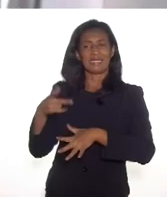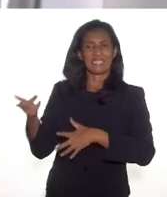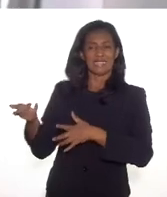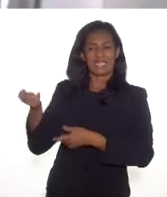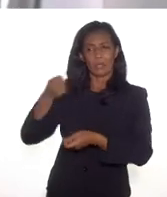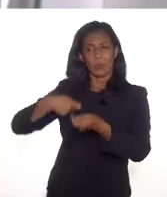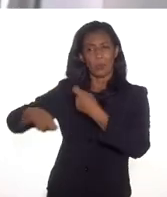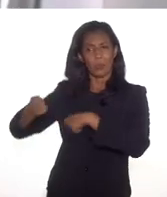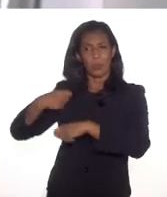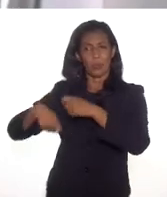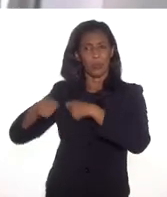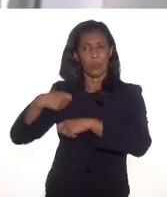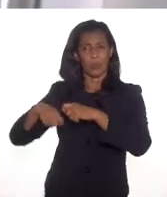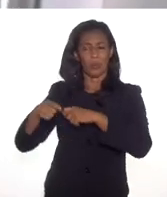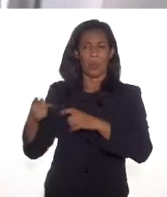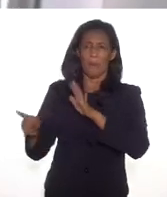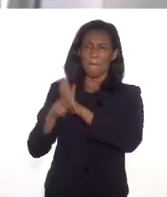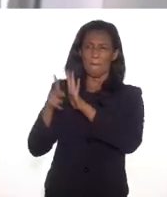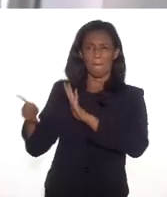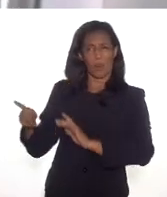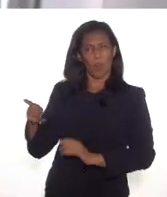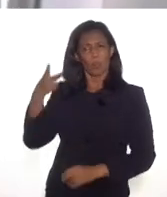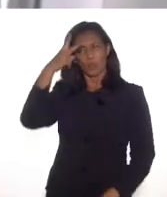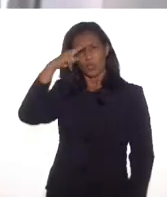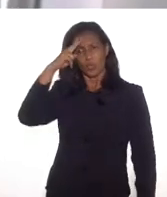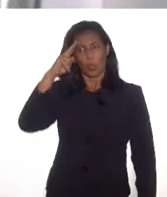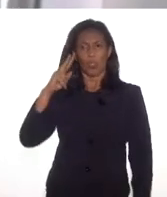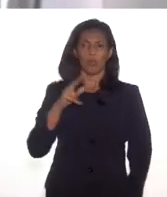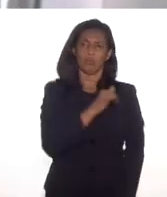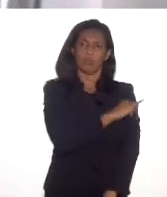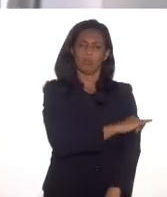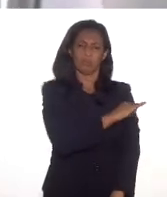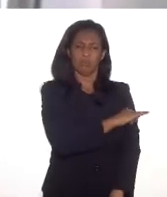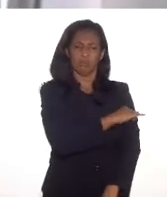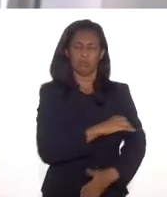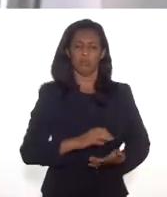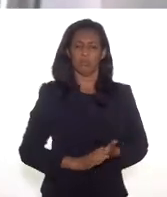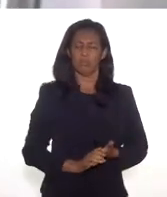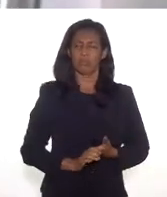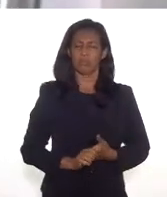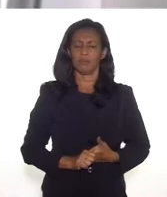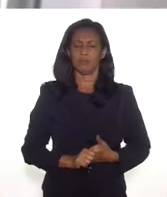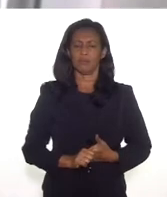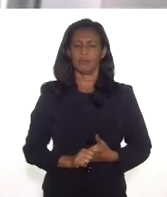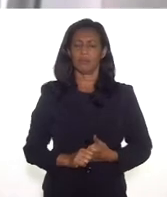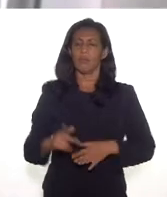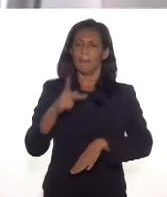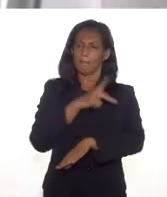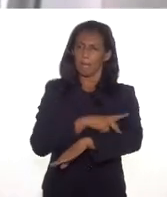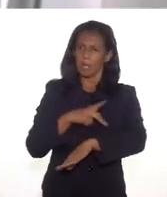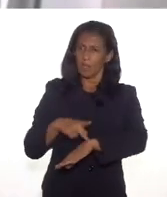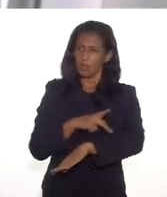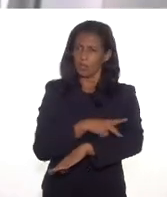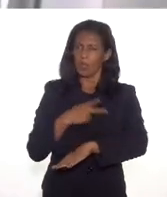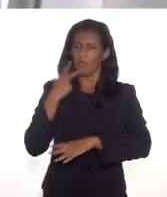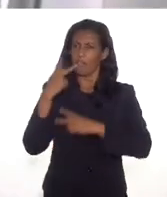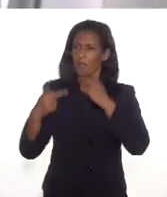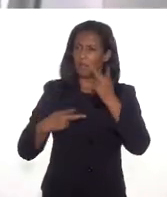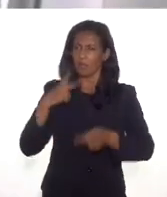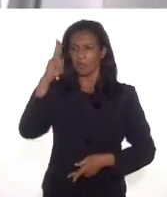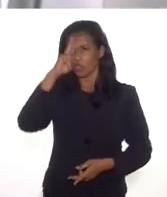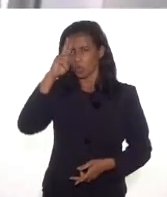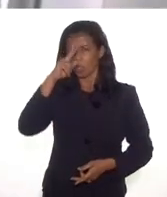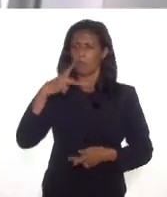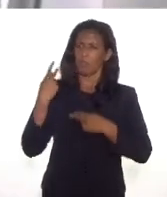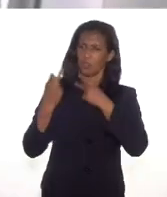especulação imobiliária, um patrimônio educacional histórico no Rio de Janeiro, arquitetonicamente falando, pedagogicamente falando, historicamente falando,